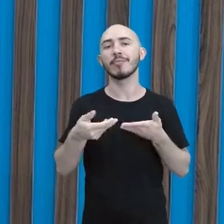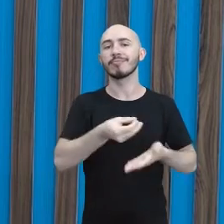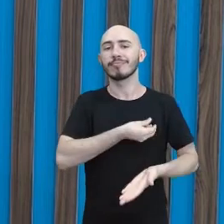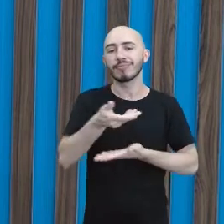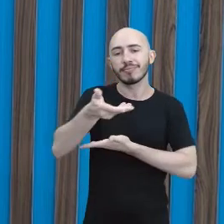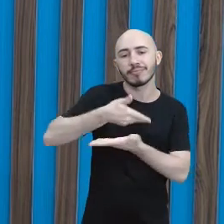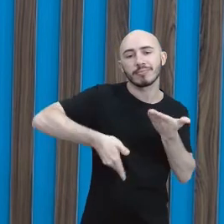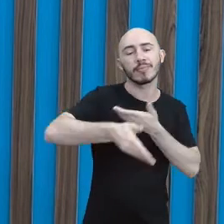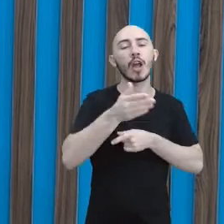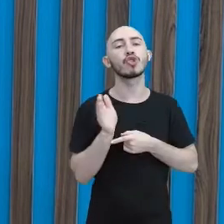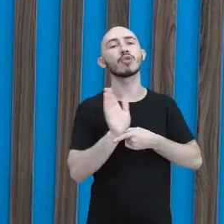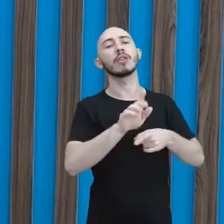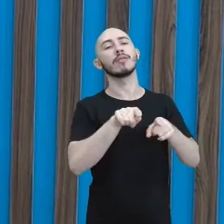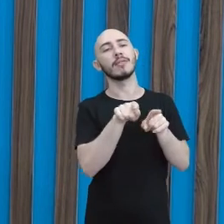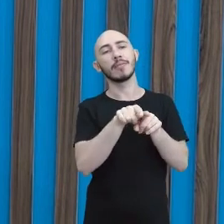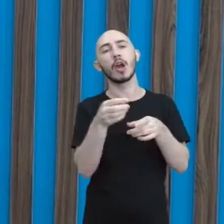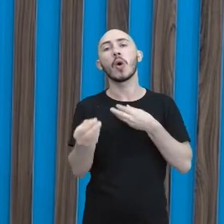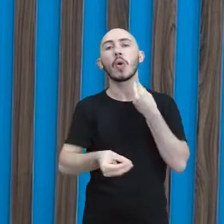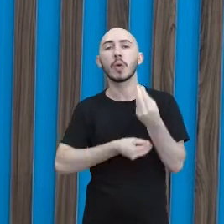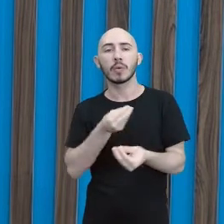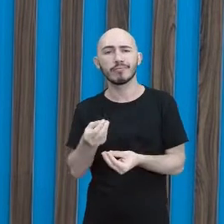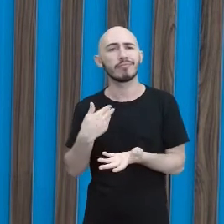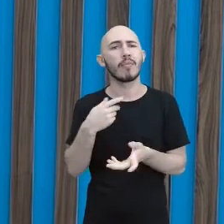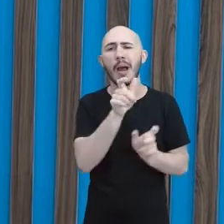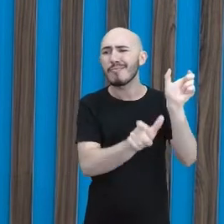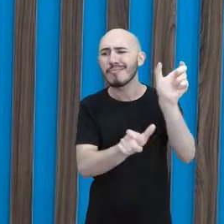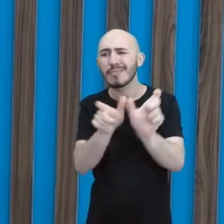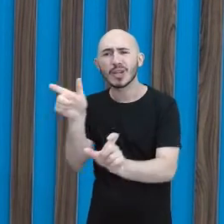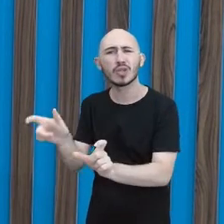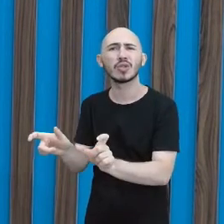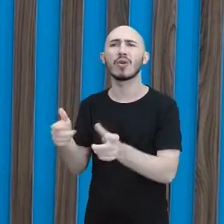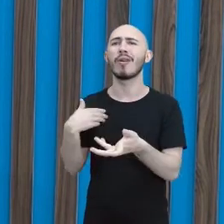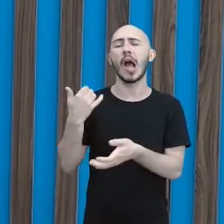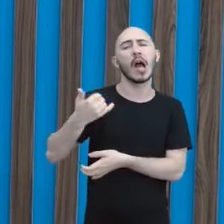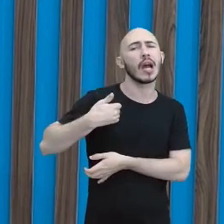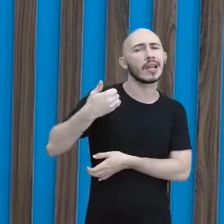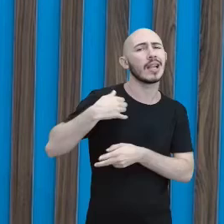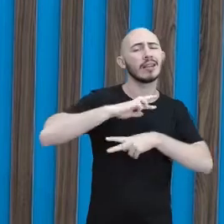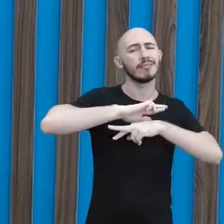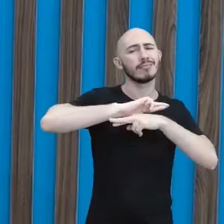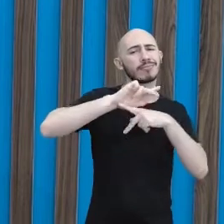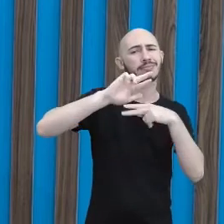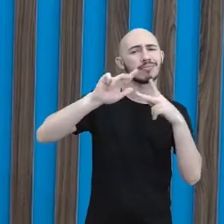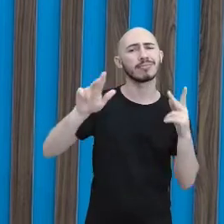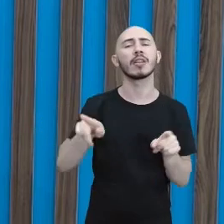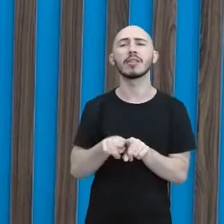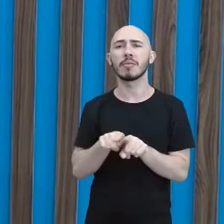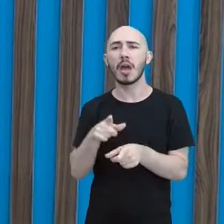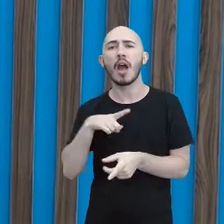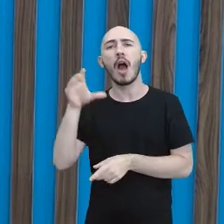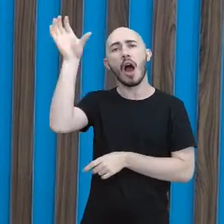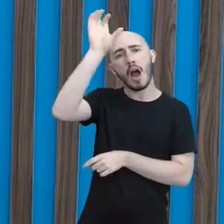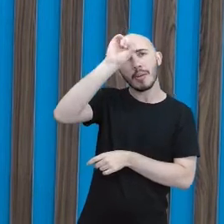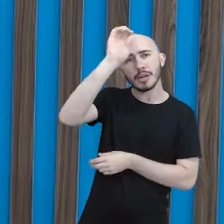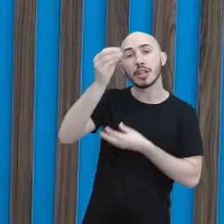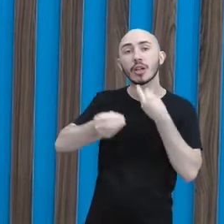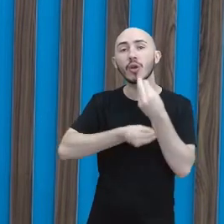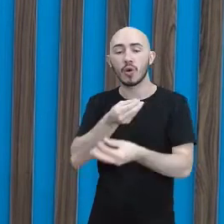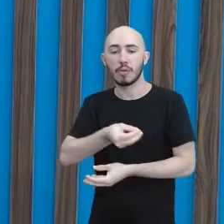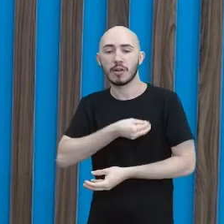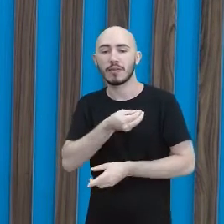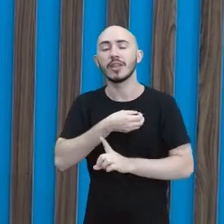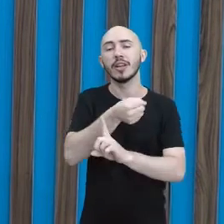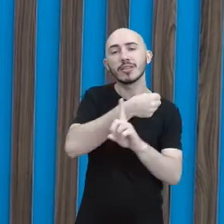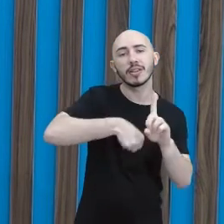criança. E aí ela vai conviver, como eu falei, com pessoas de várias idades, né, e aí ela vai aprendendo o ritmo da vida em